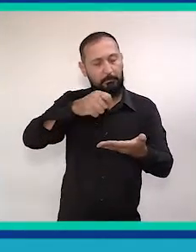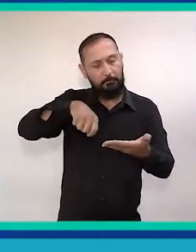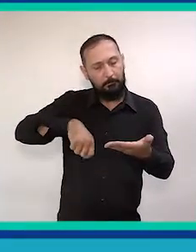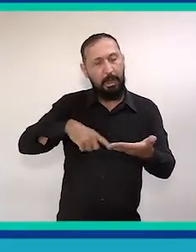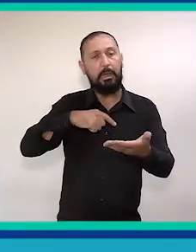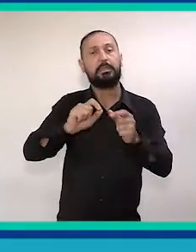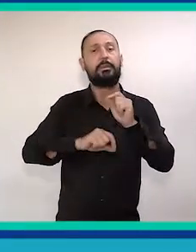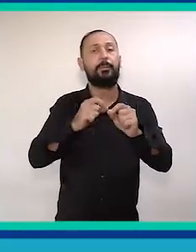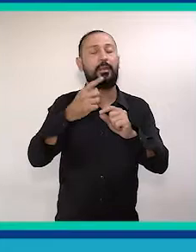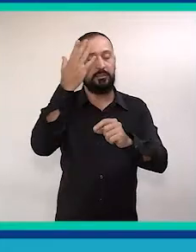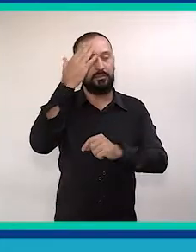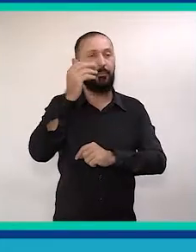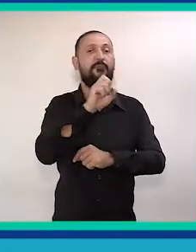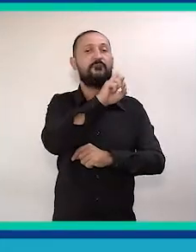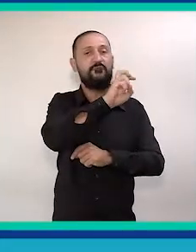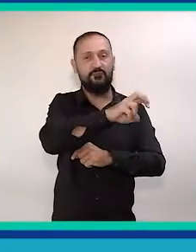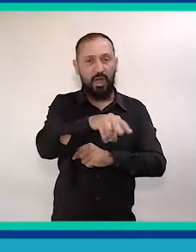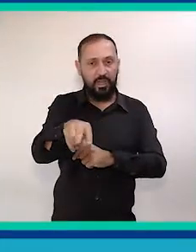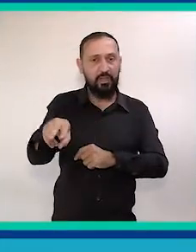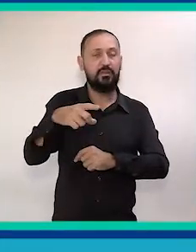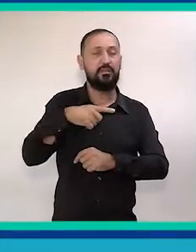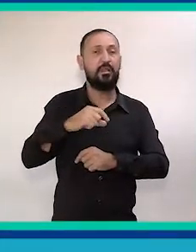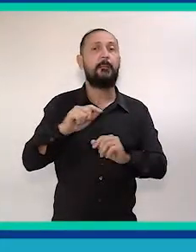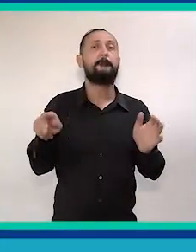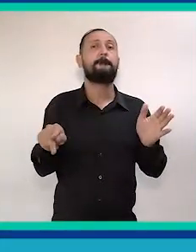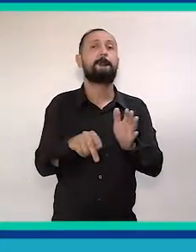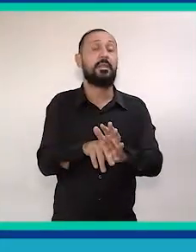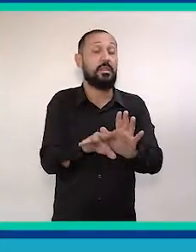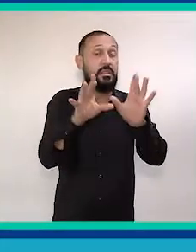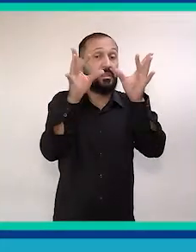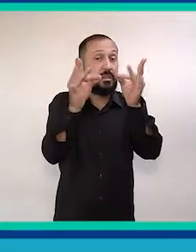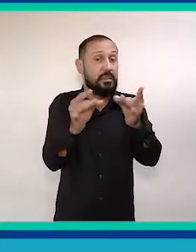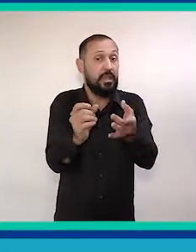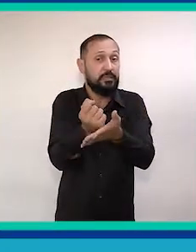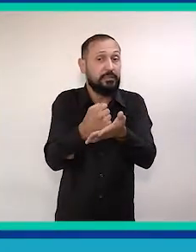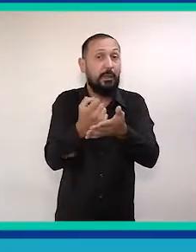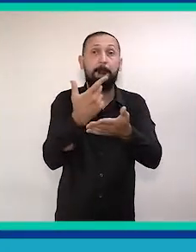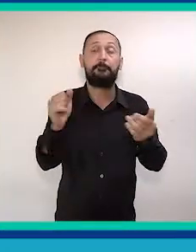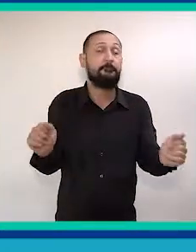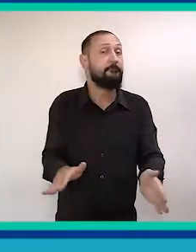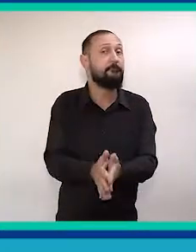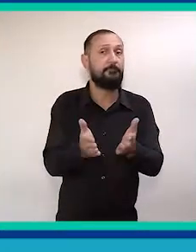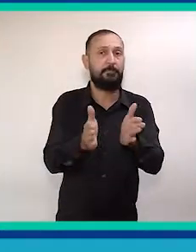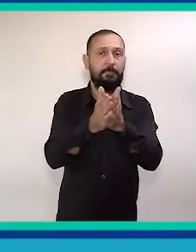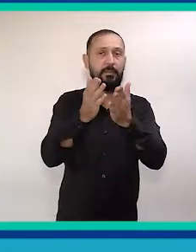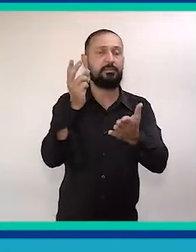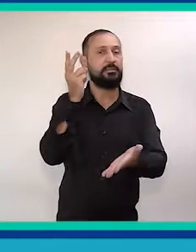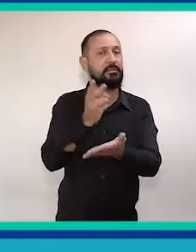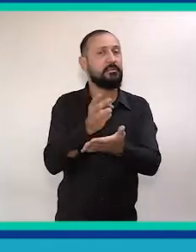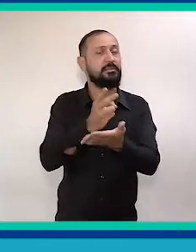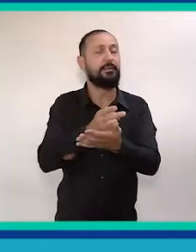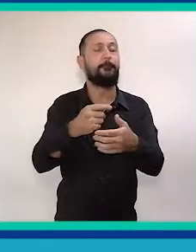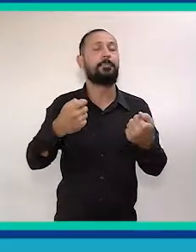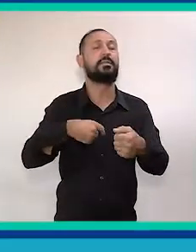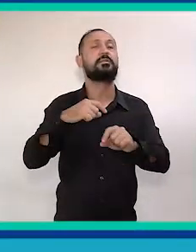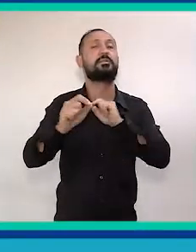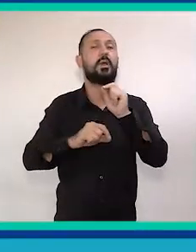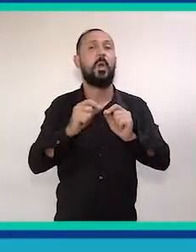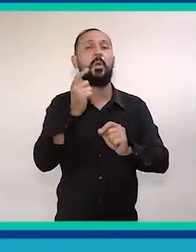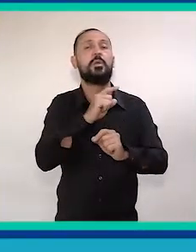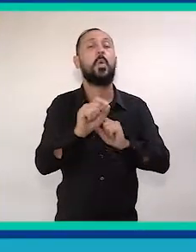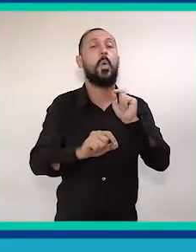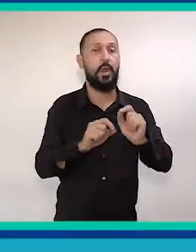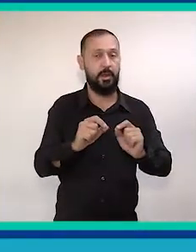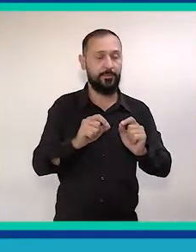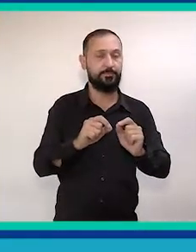literatura, sim, a gente sabe que todos os venenos apresentam atividades farmacológicas fantásticas, só que a gente